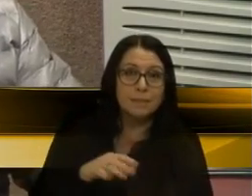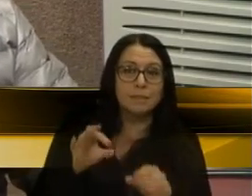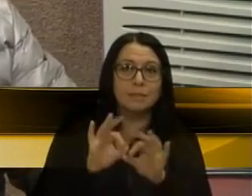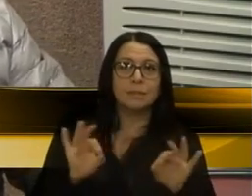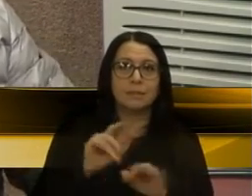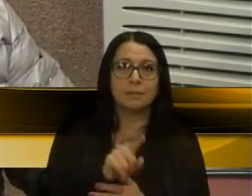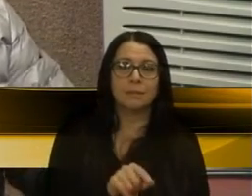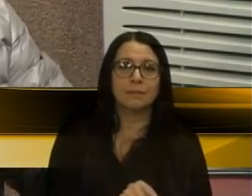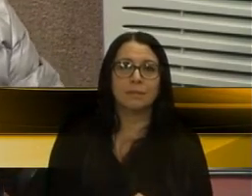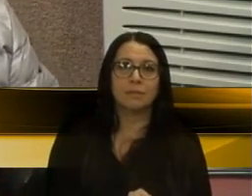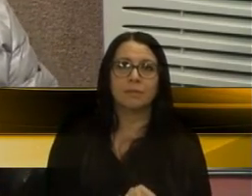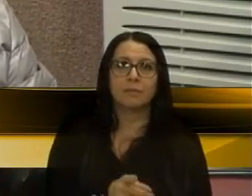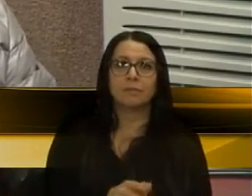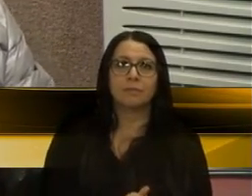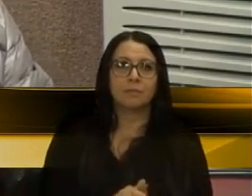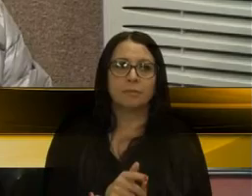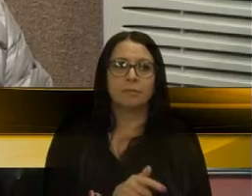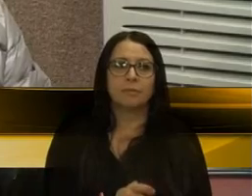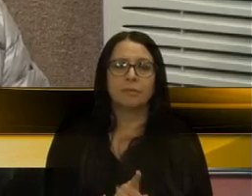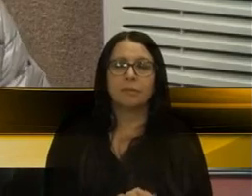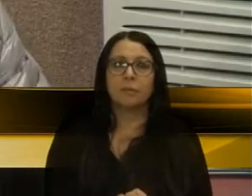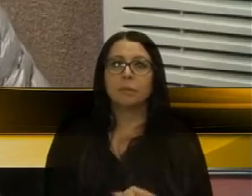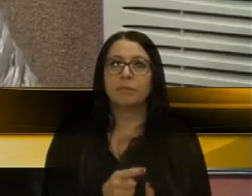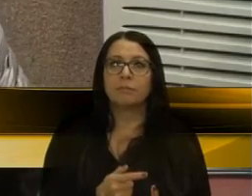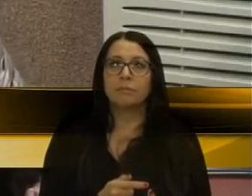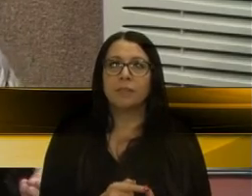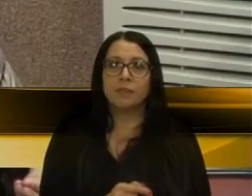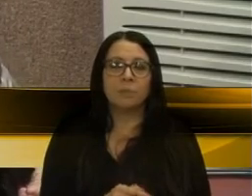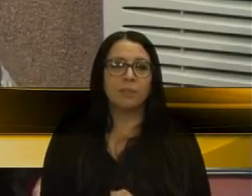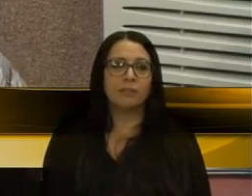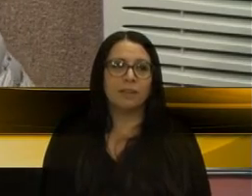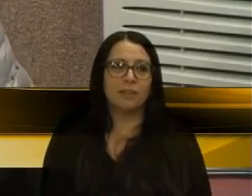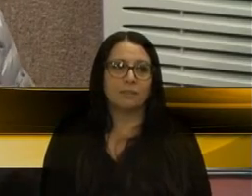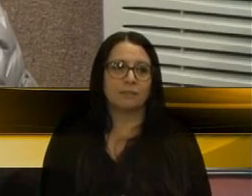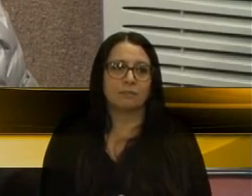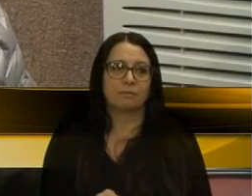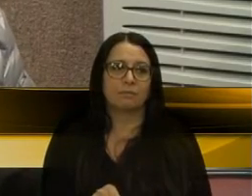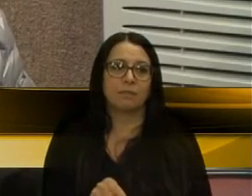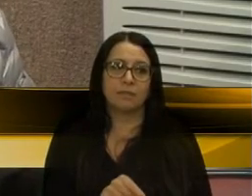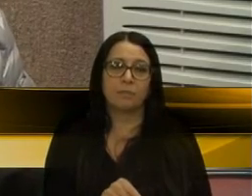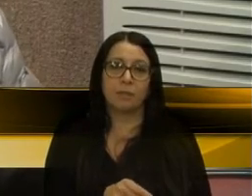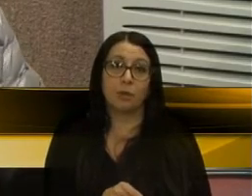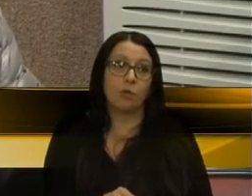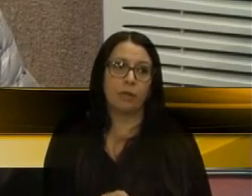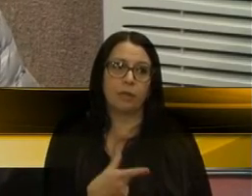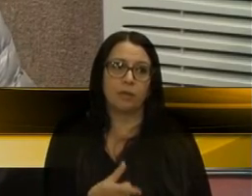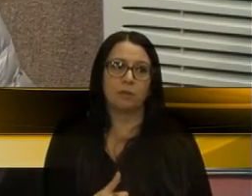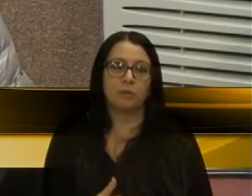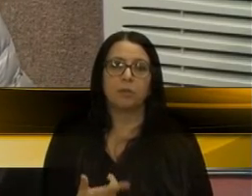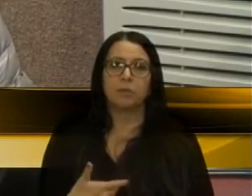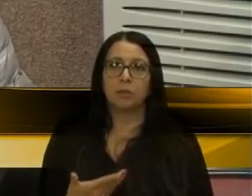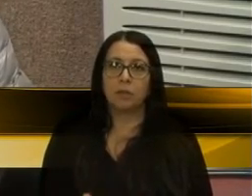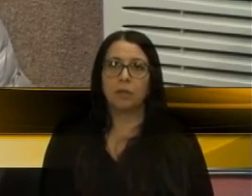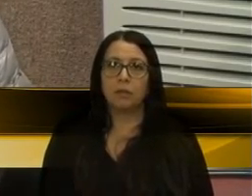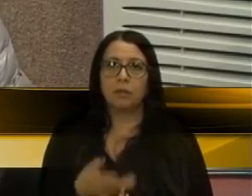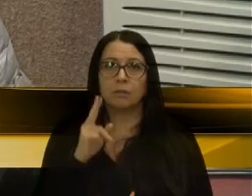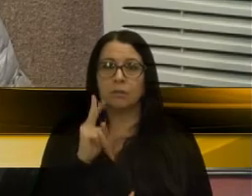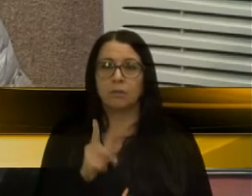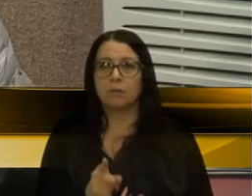podem ter problemas graves de saúde. Então, esse ponto é um absurdo, e concordo com o